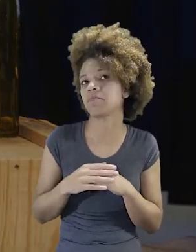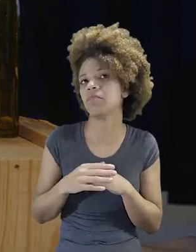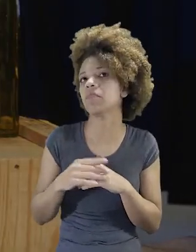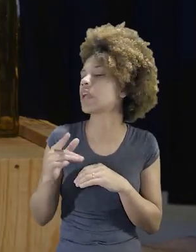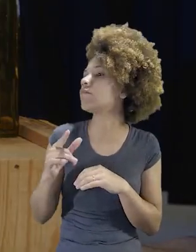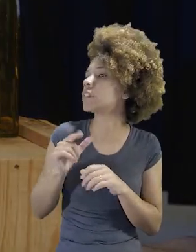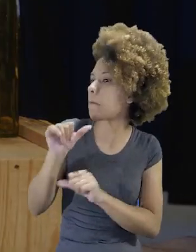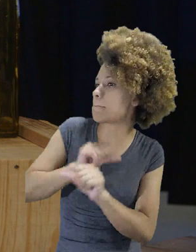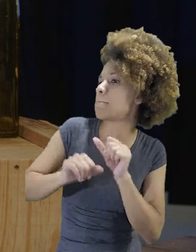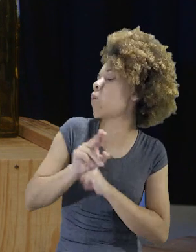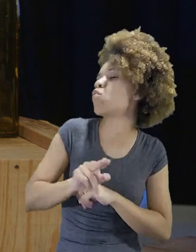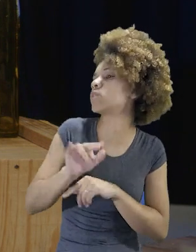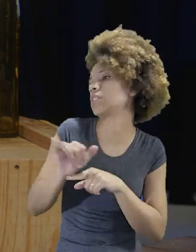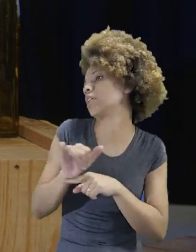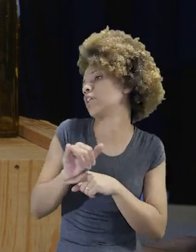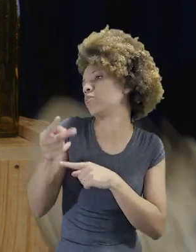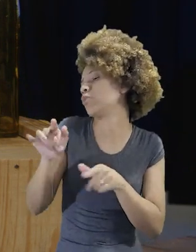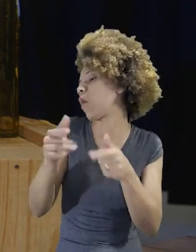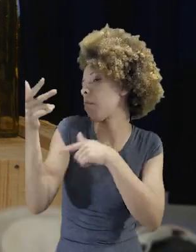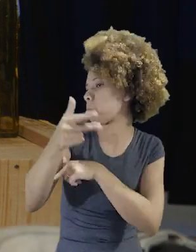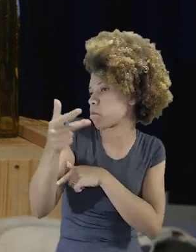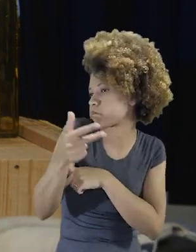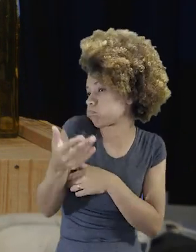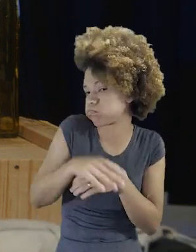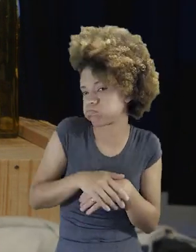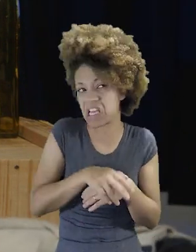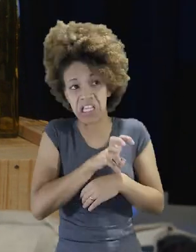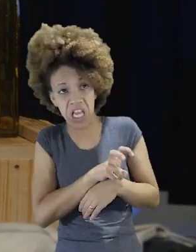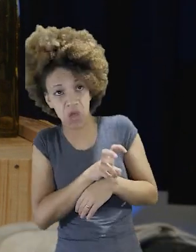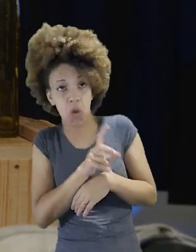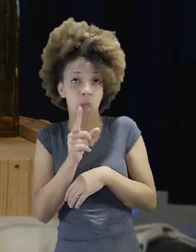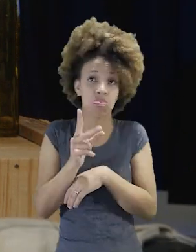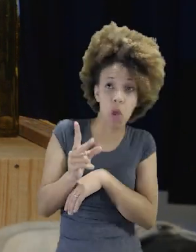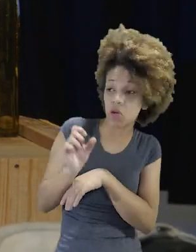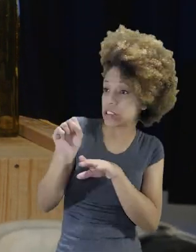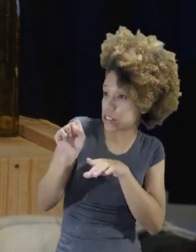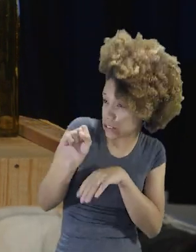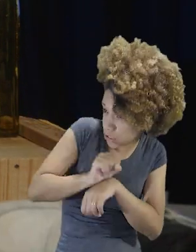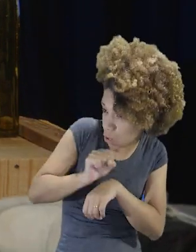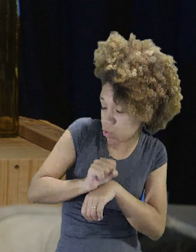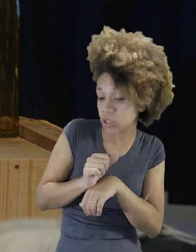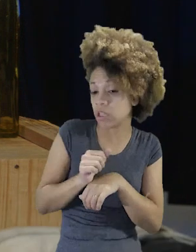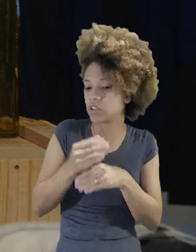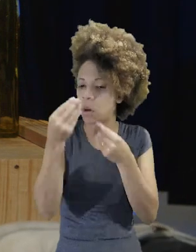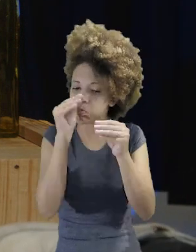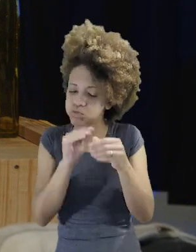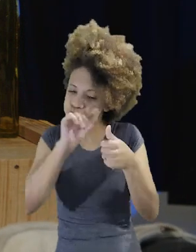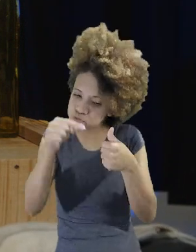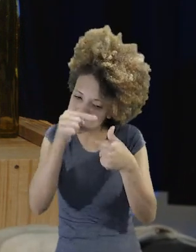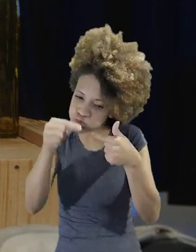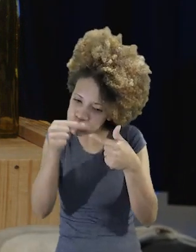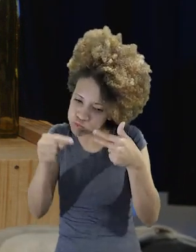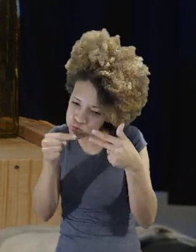cinco às vezes 12 segundos ali e você isso ajuda você a construir a melodia da